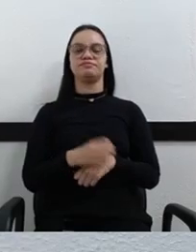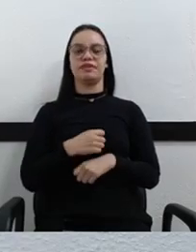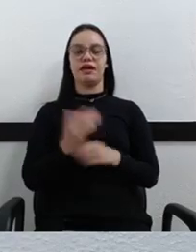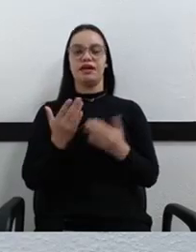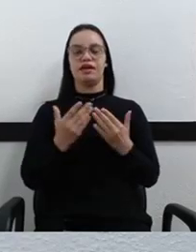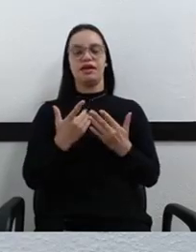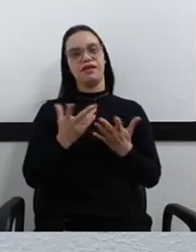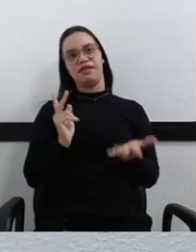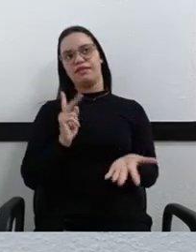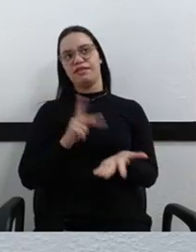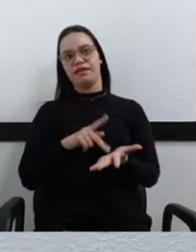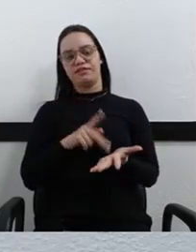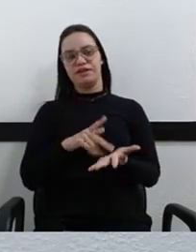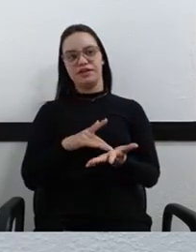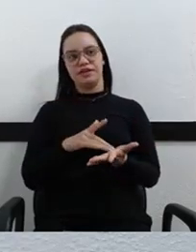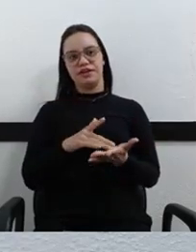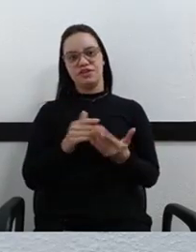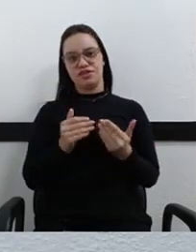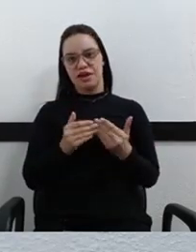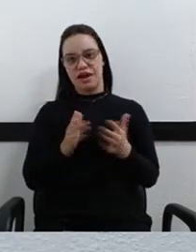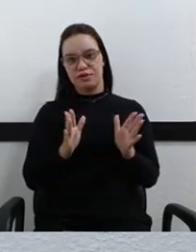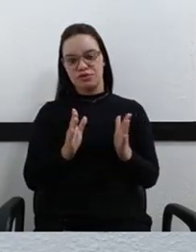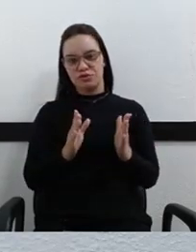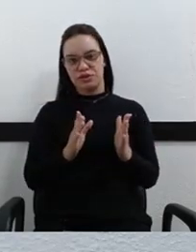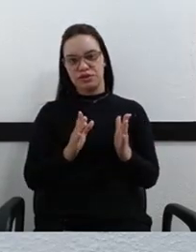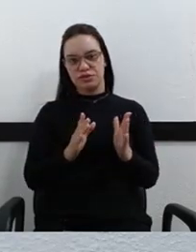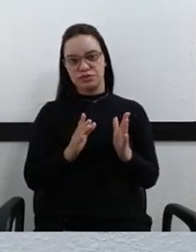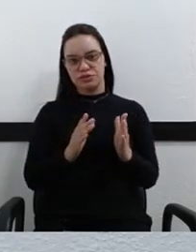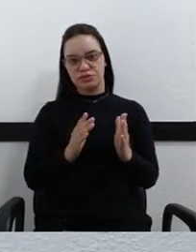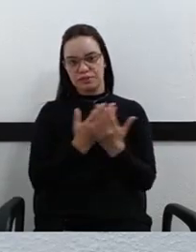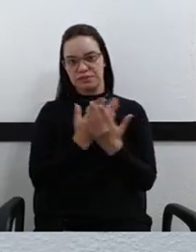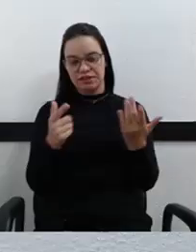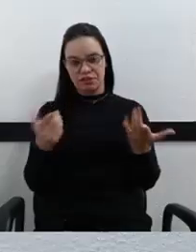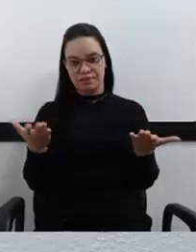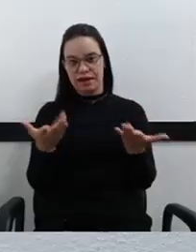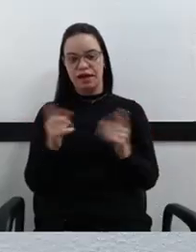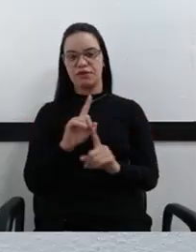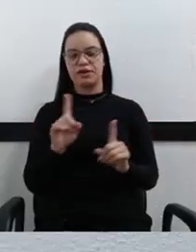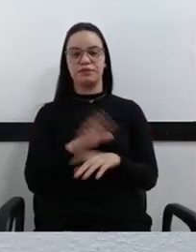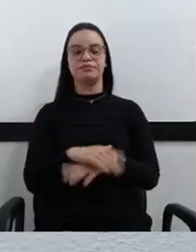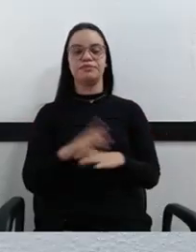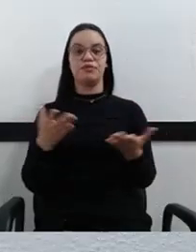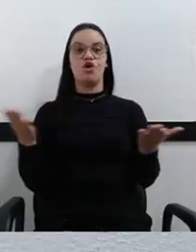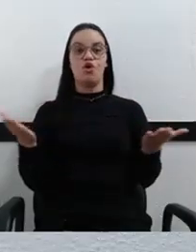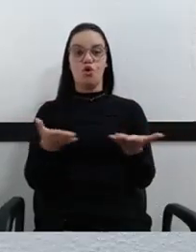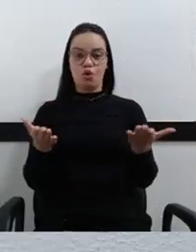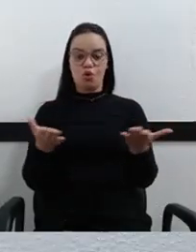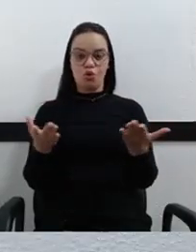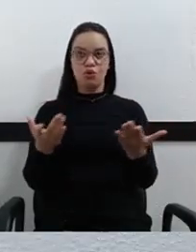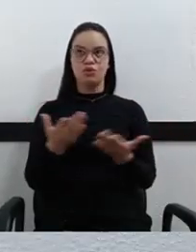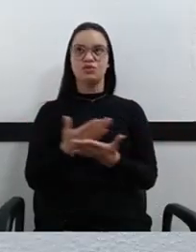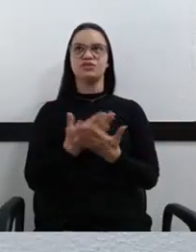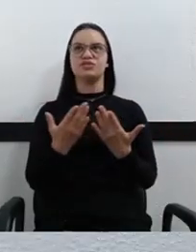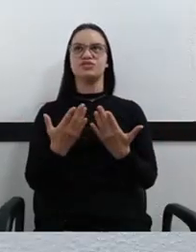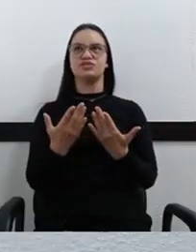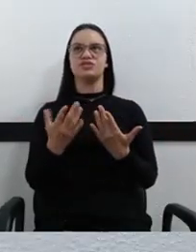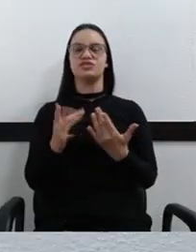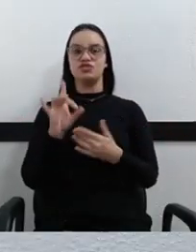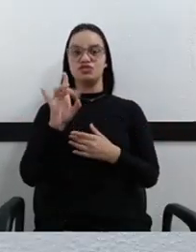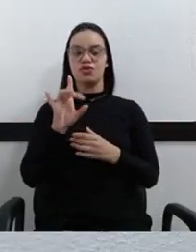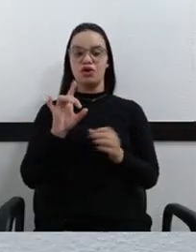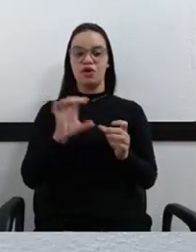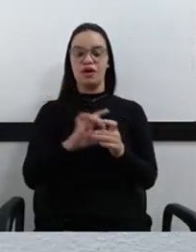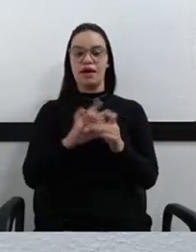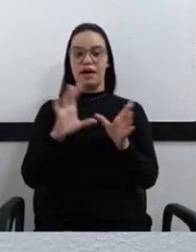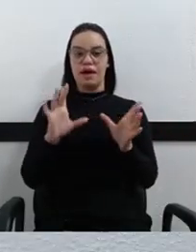abertura, na verdade, não vai dar para ser abertura do sistema, e aí eu vou explicar que a gente tem uma questão técnica, né? Hoje, o sistema do meu DRH, ele só permite